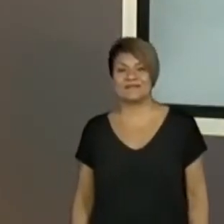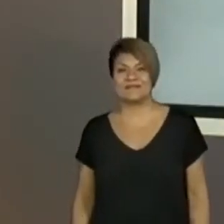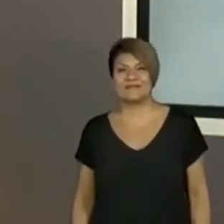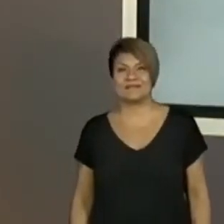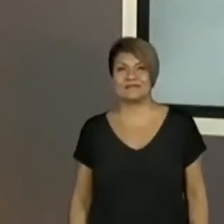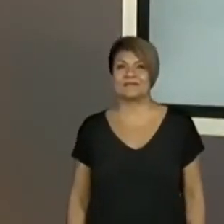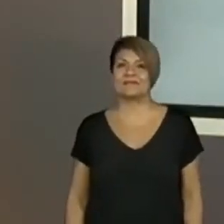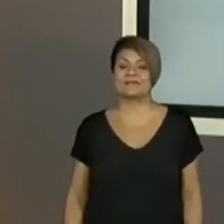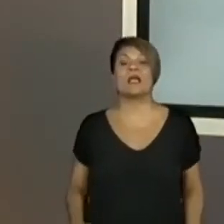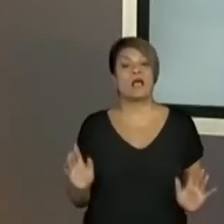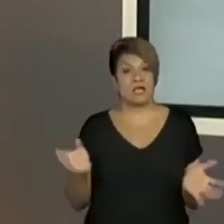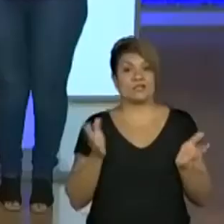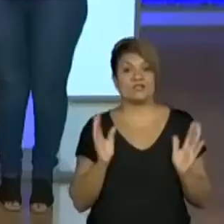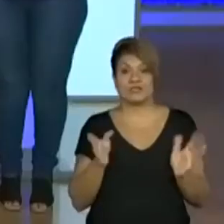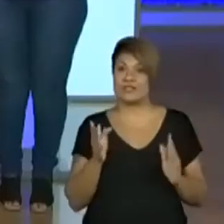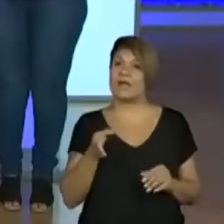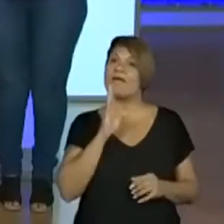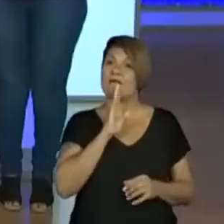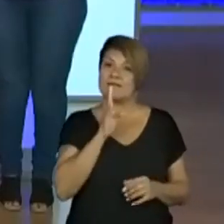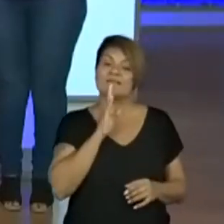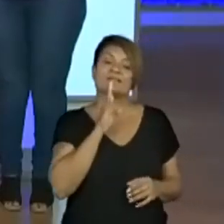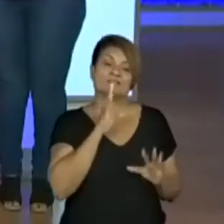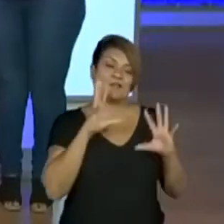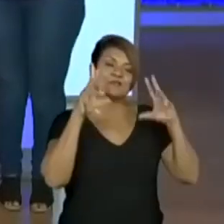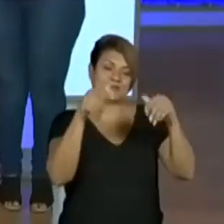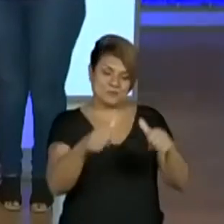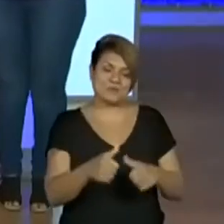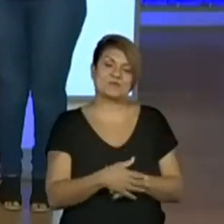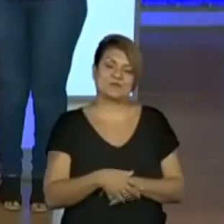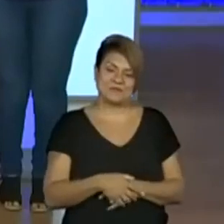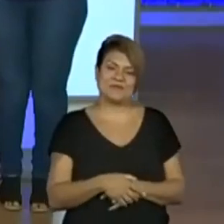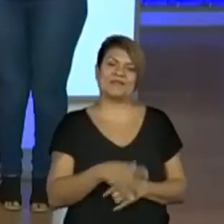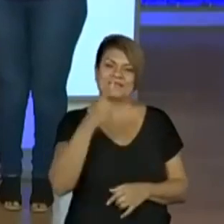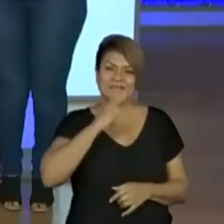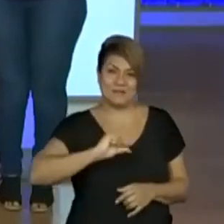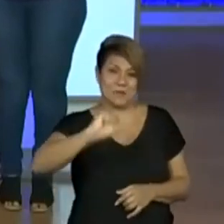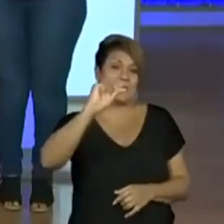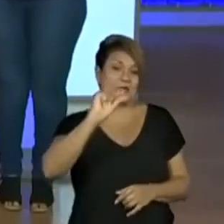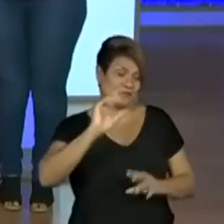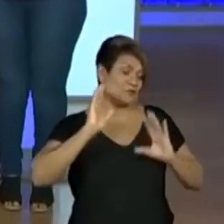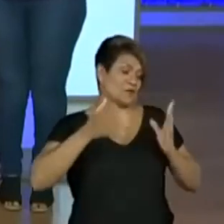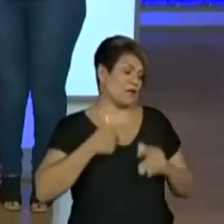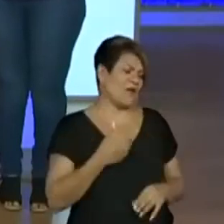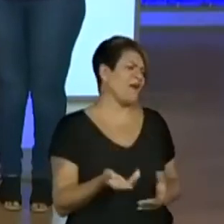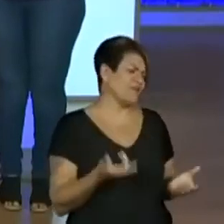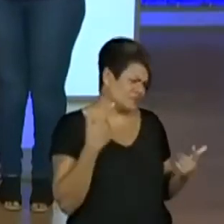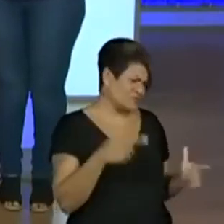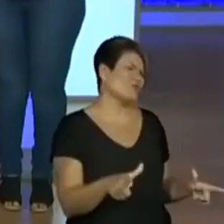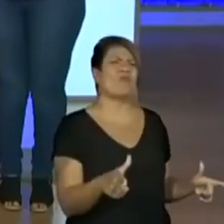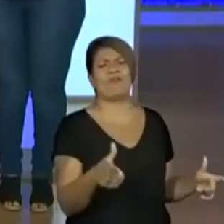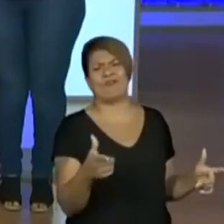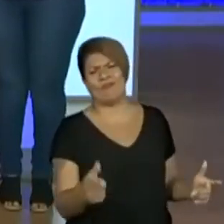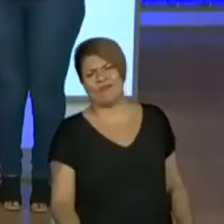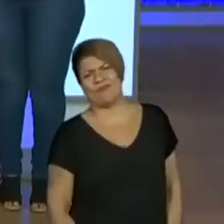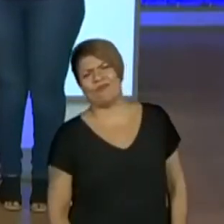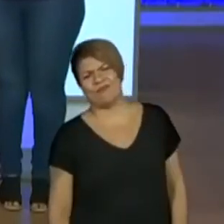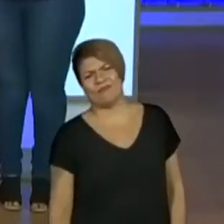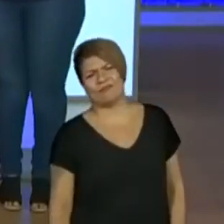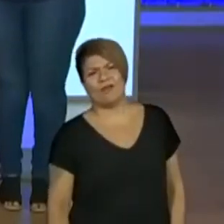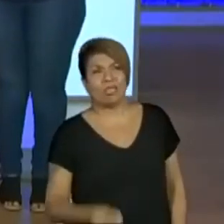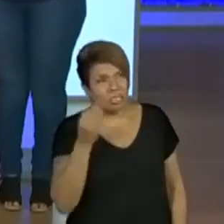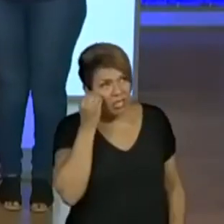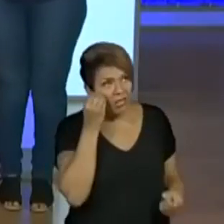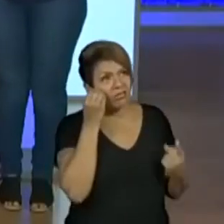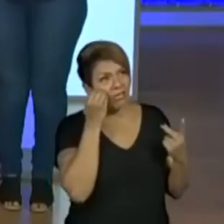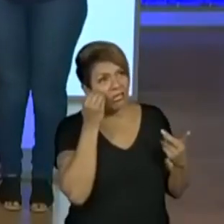já é um conhecido, né? Esse vilão já é bem conhecido pelo mago Gael, que simplesmente falou, de novo, você